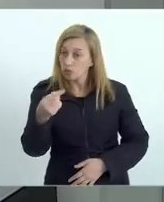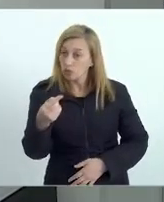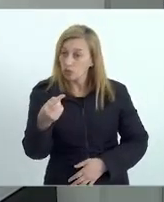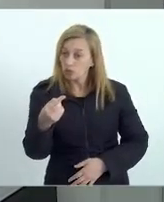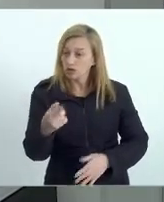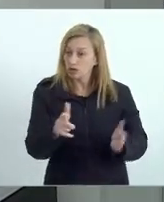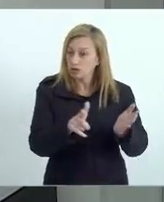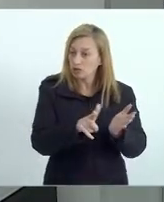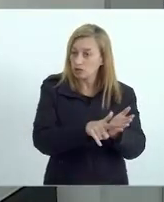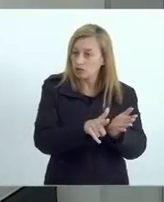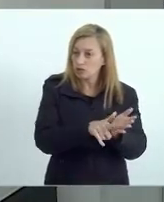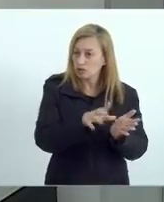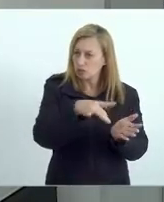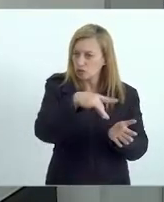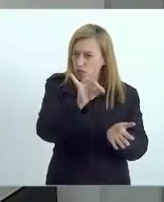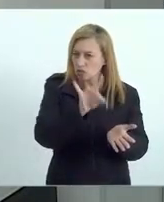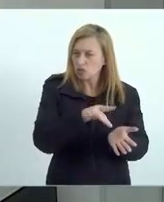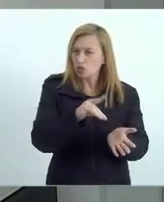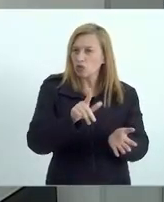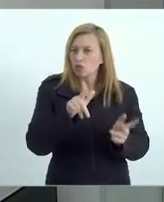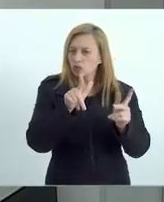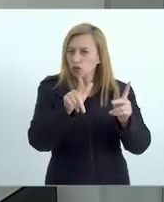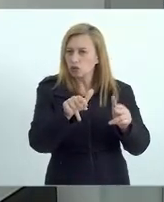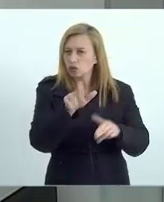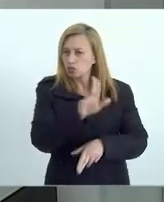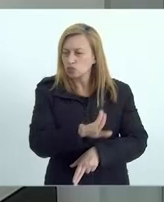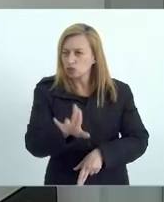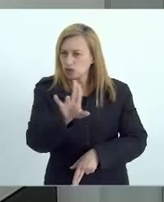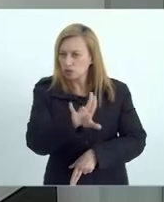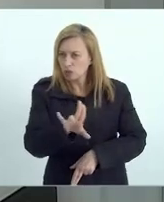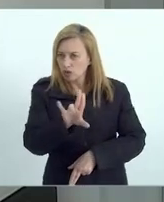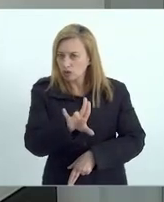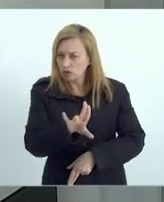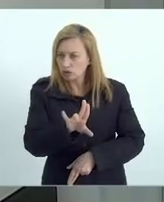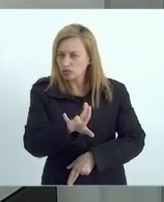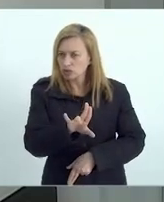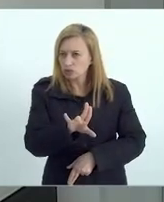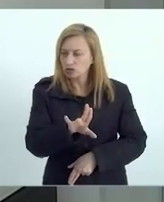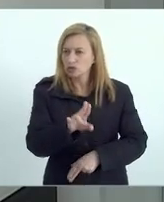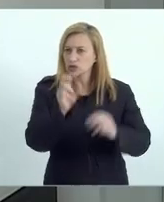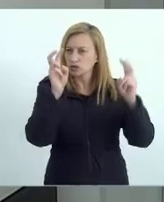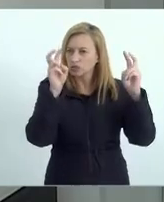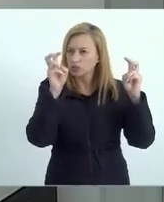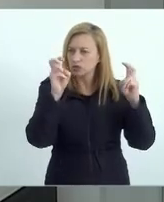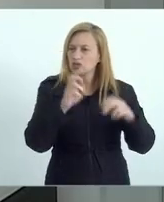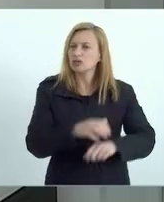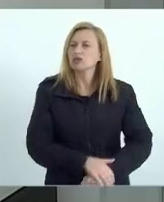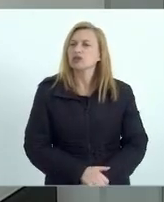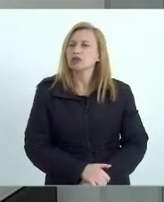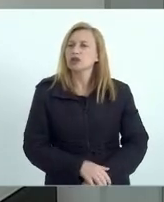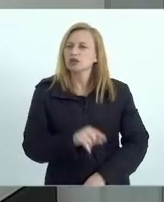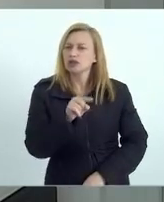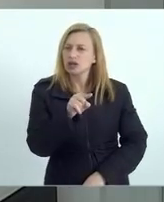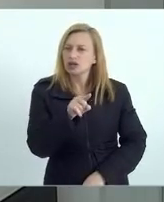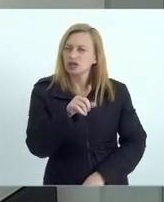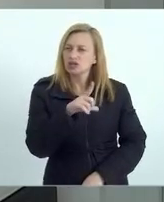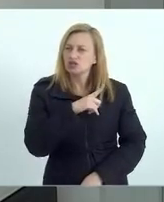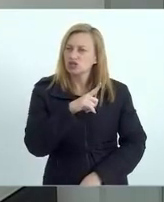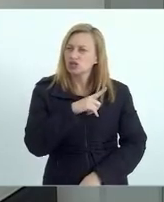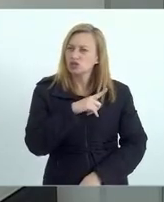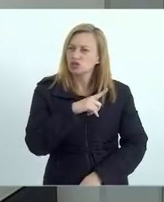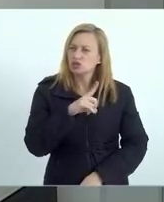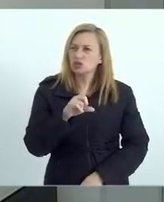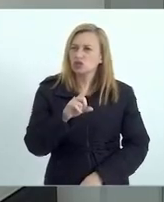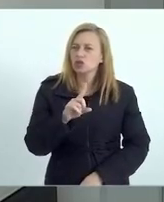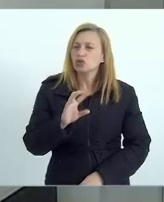depois da mesma folha foi usado o mesmo subtítulo nesse Diário Oficial dizendo que ali estavam